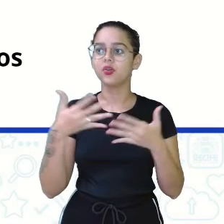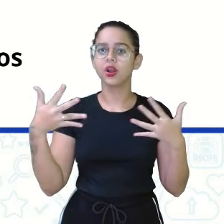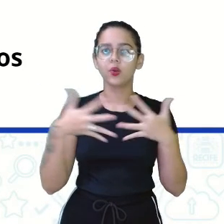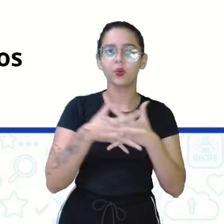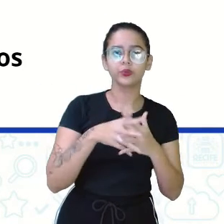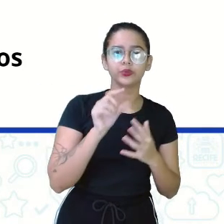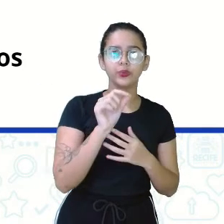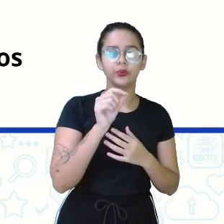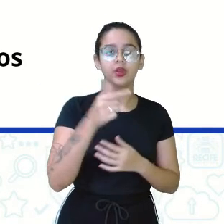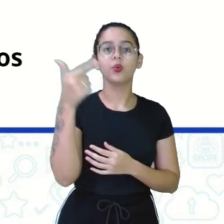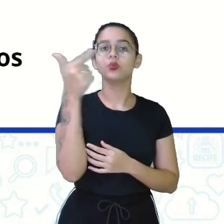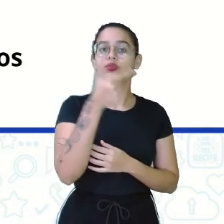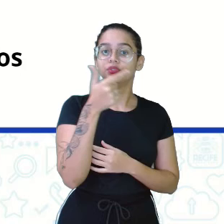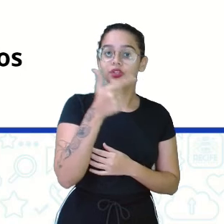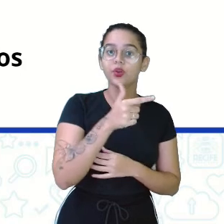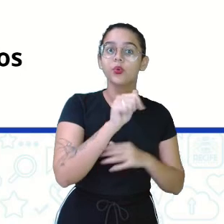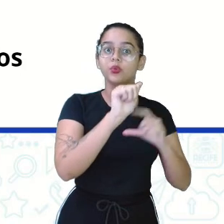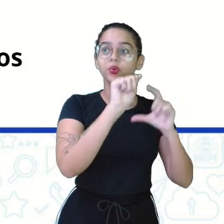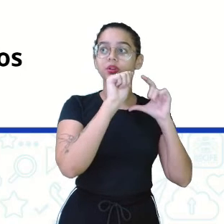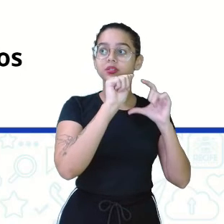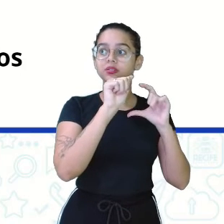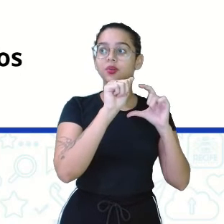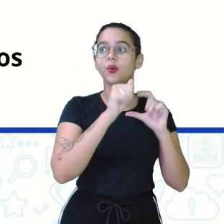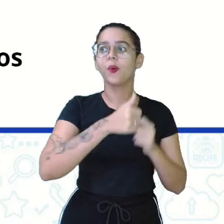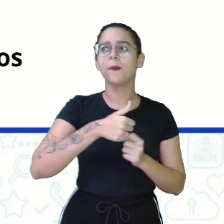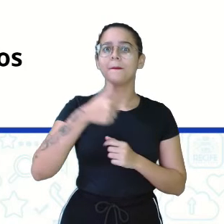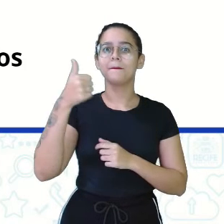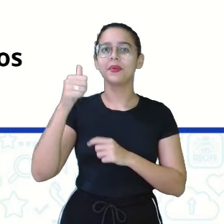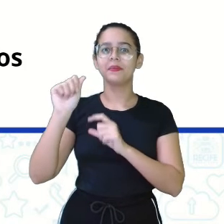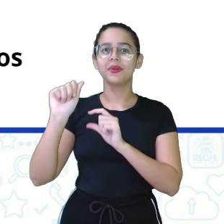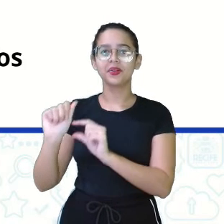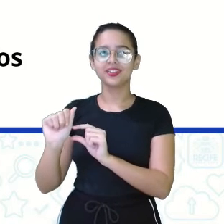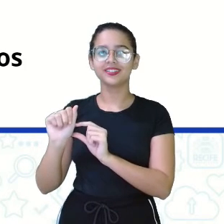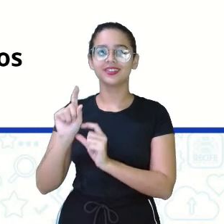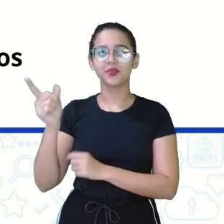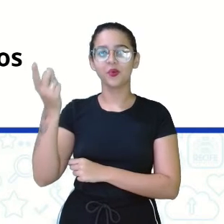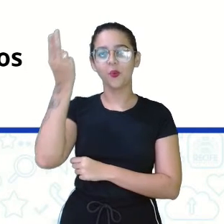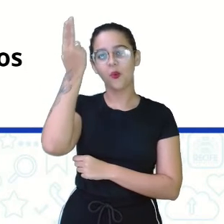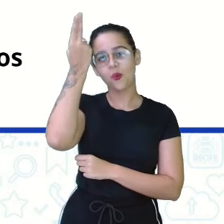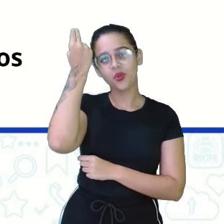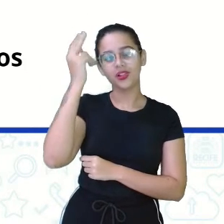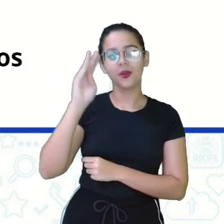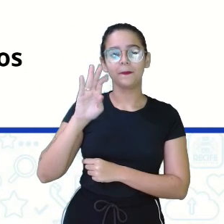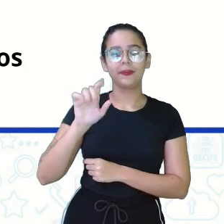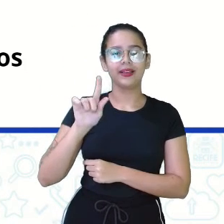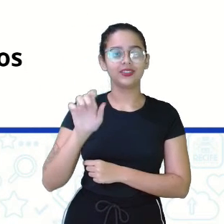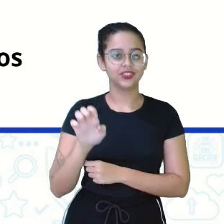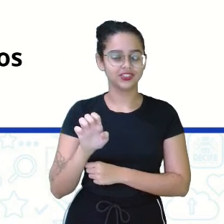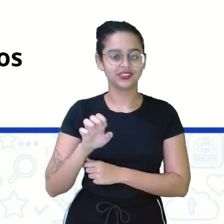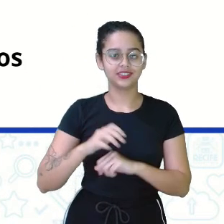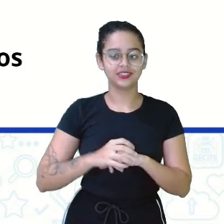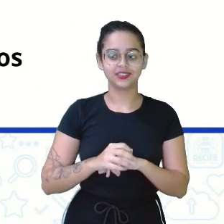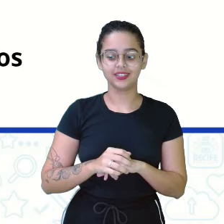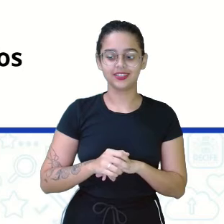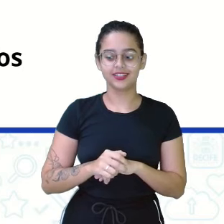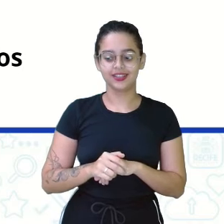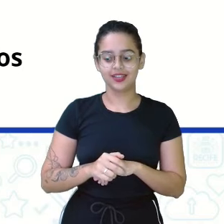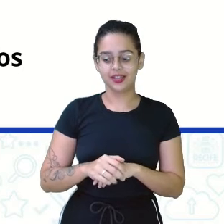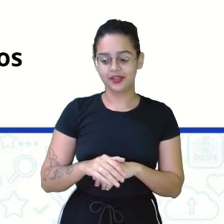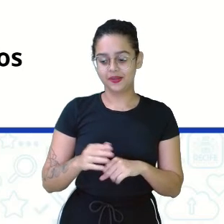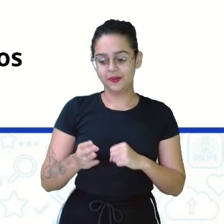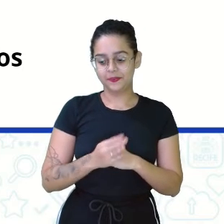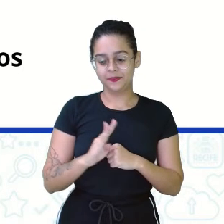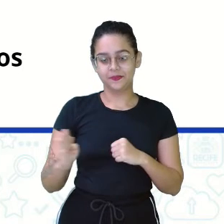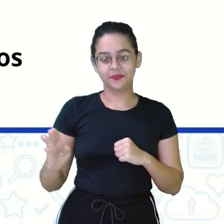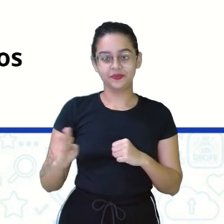quê? O segundo azão com o primeiro azinho do coelhinho bege. Segundo azão do coelhinho branco